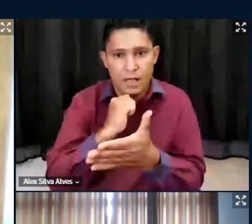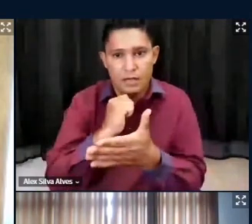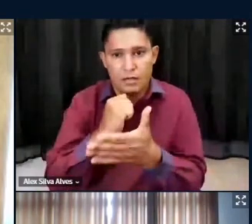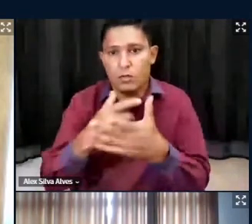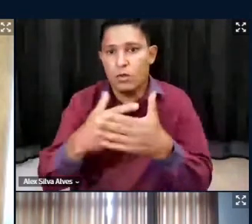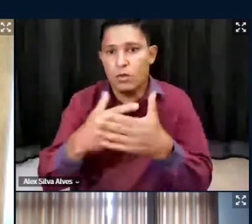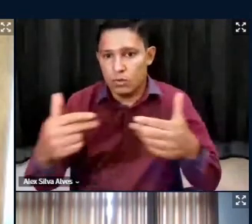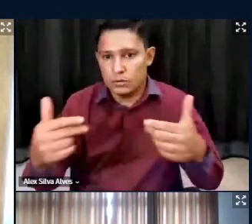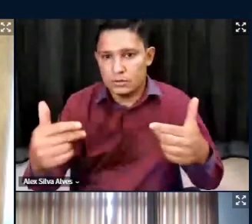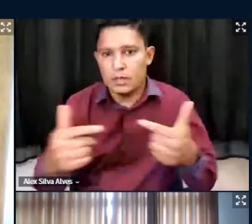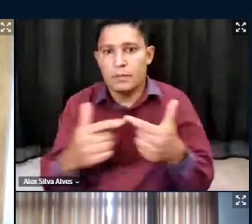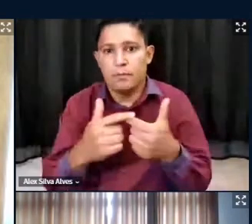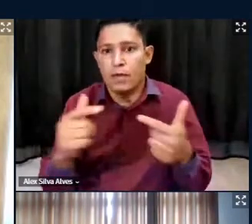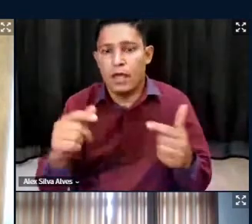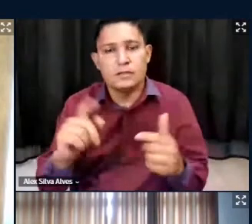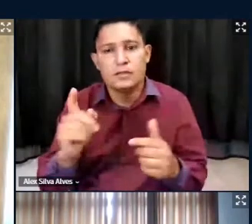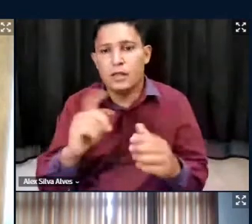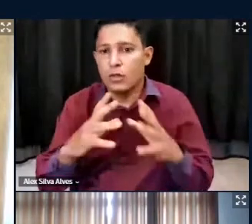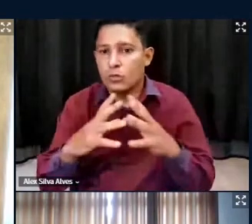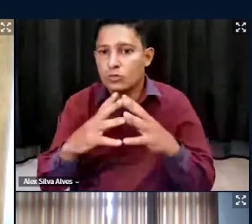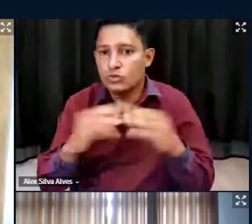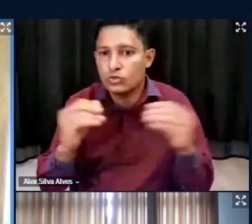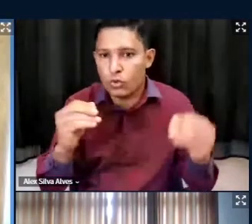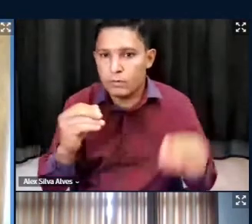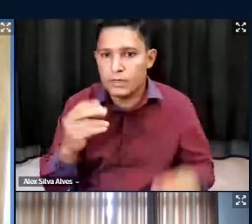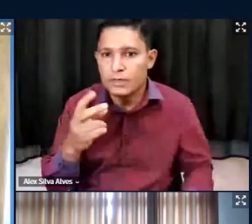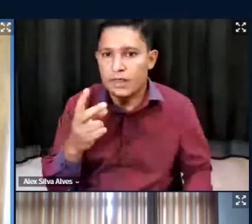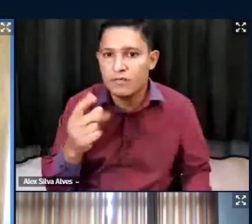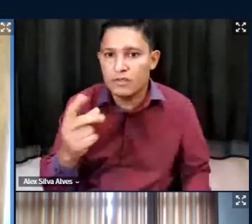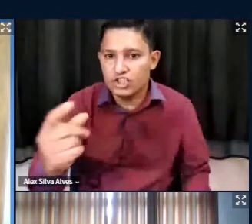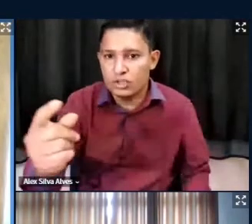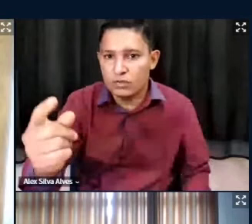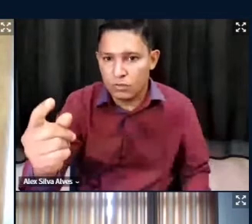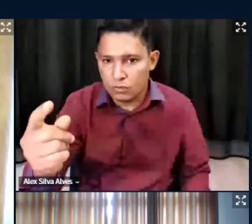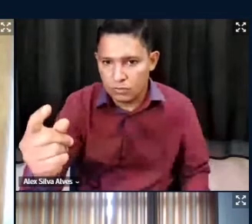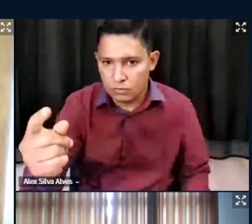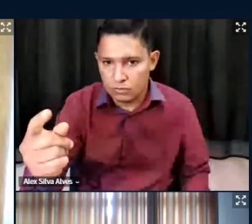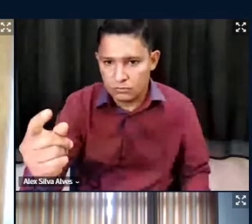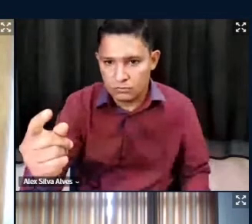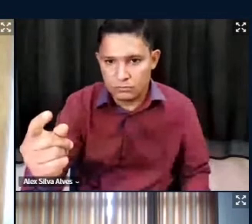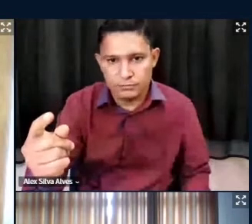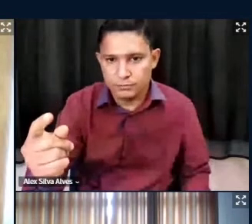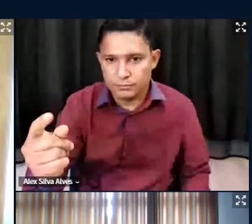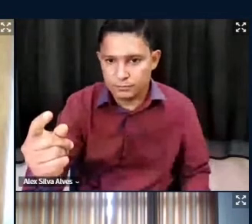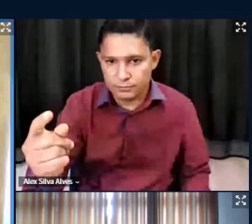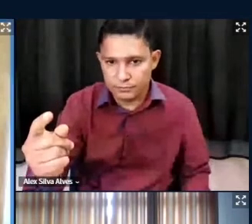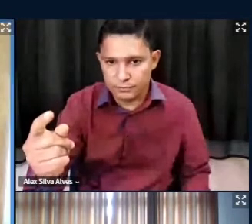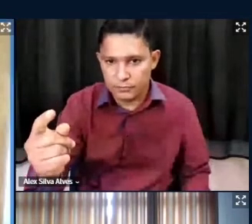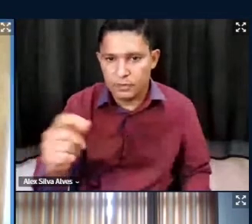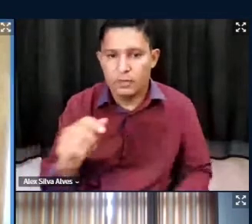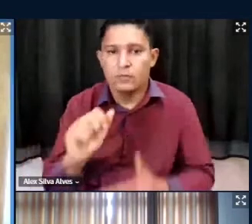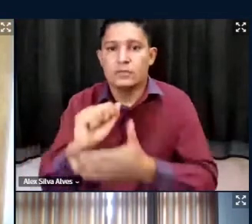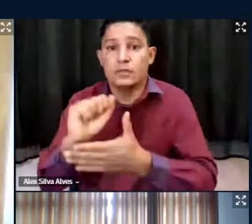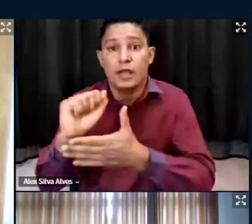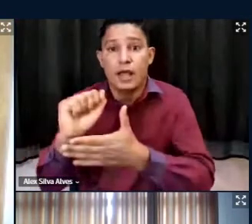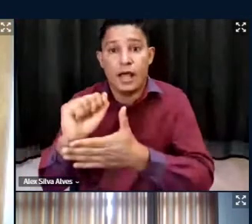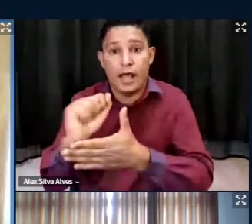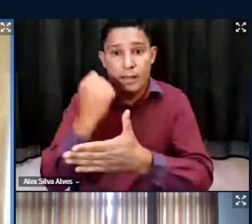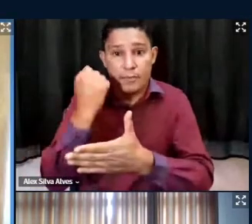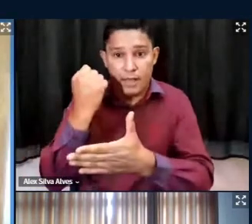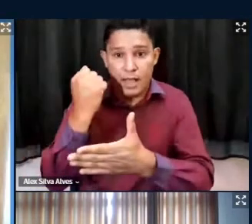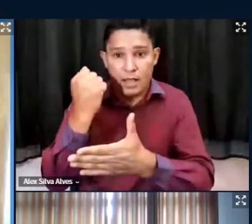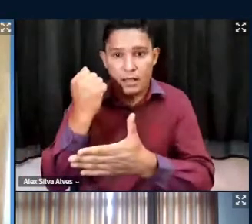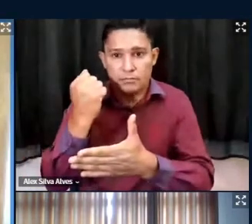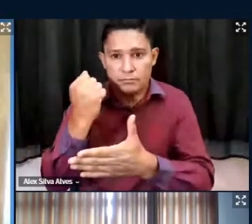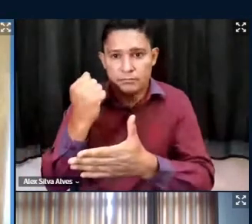é quando você apaga alguma coisa, mas ele não some diretamente, definitivamente, do seu computador. Ele vai